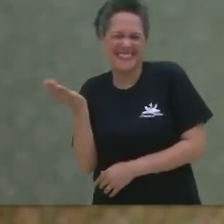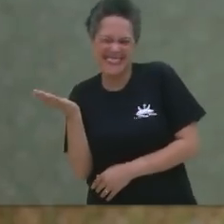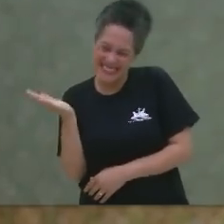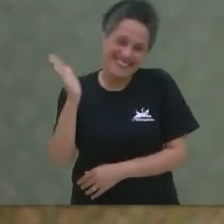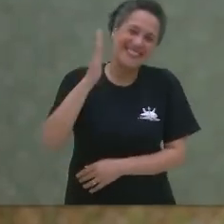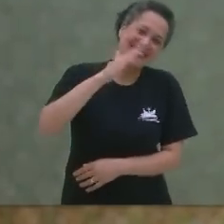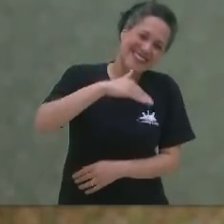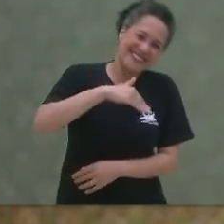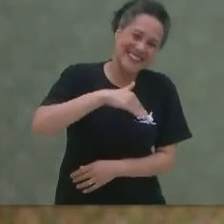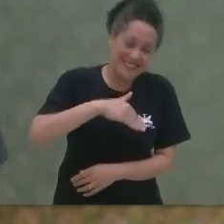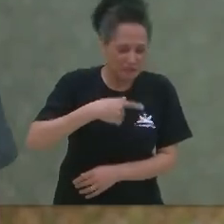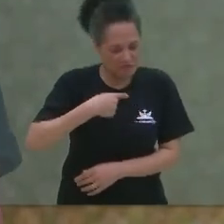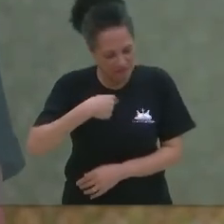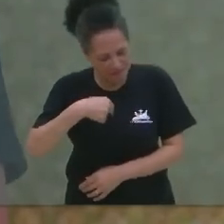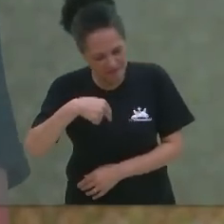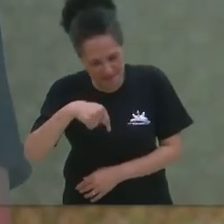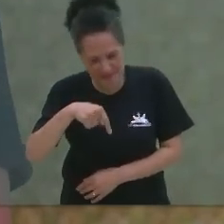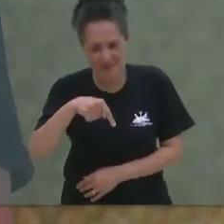disseram: